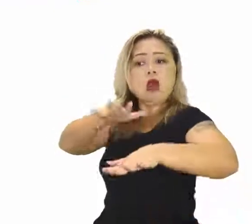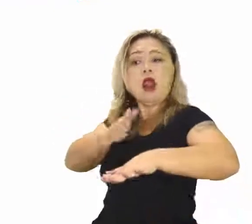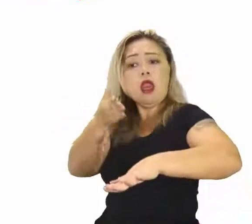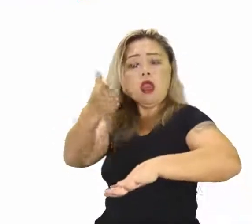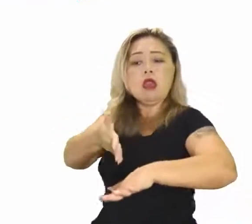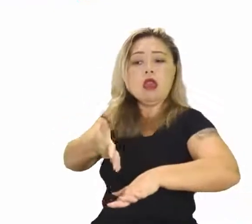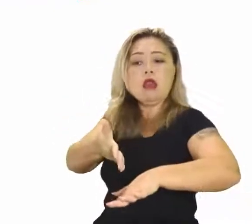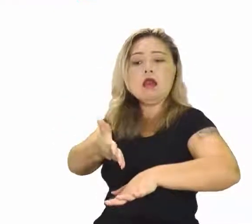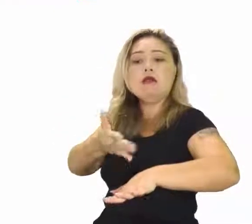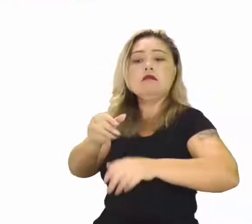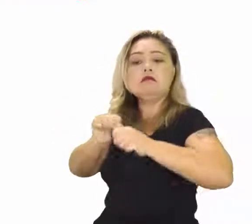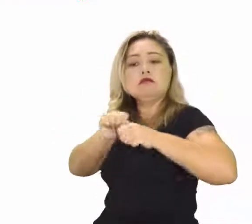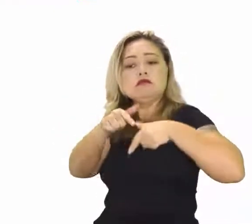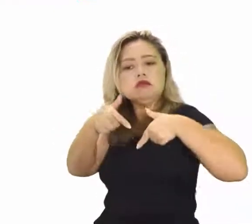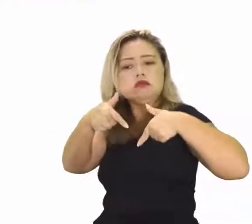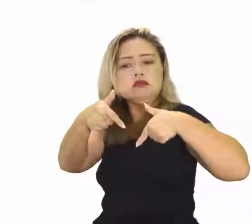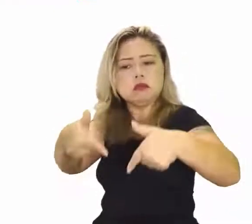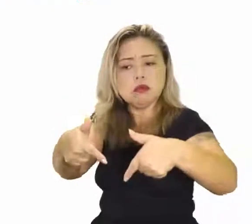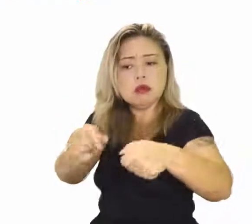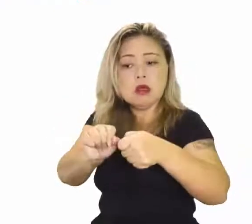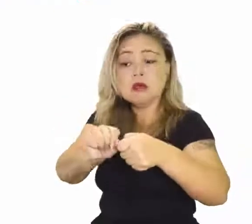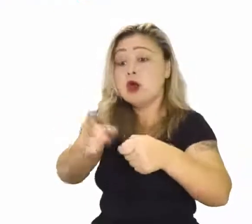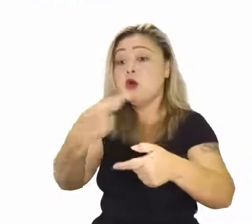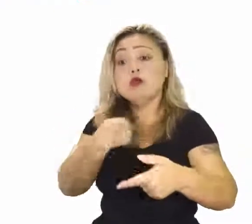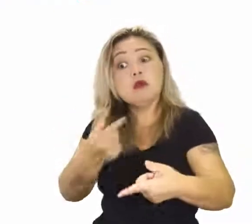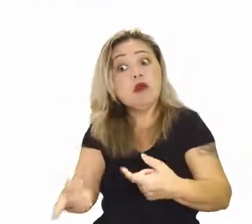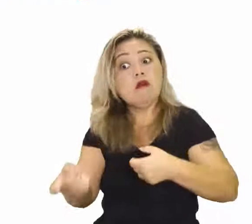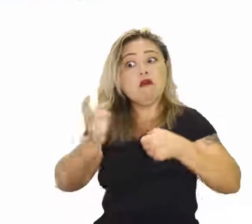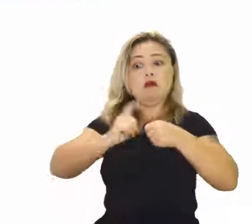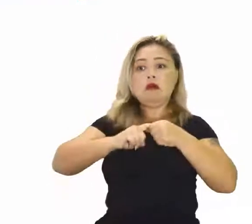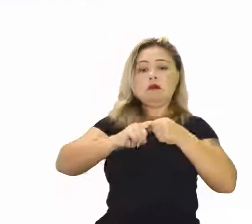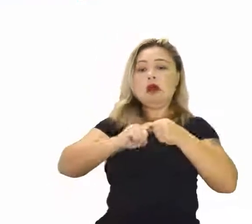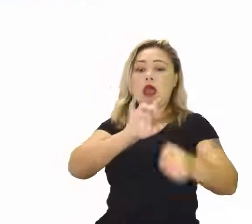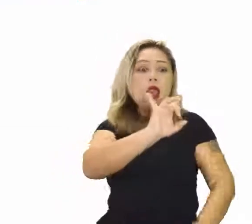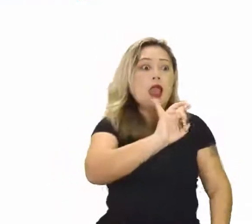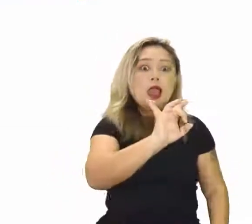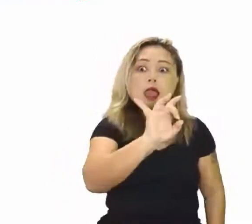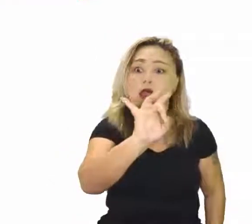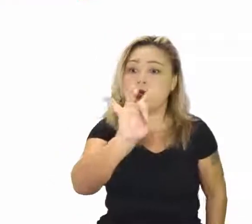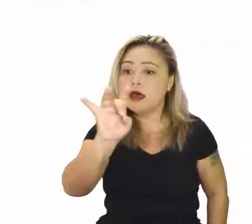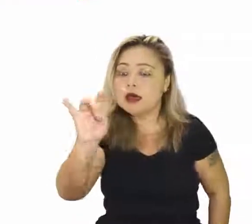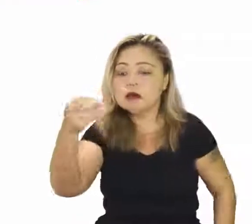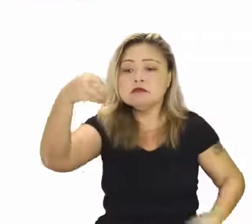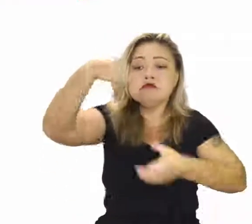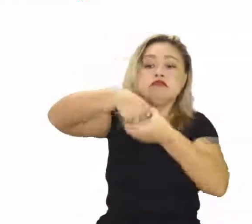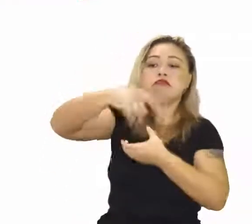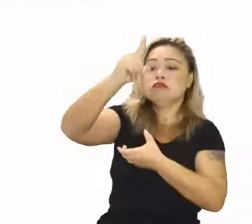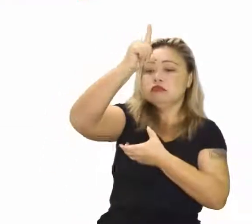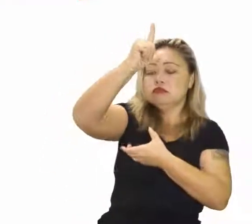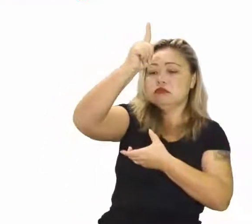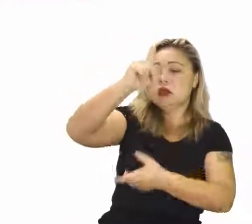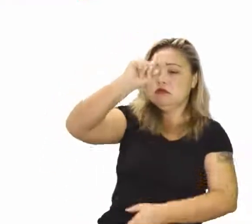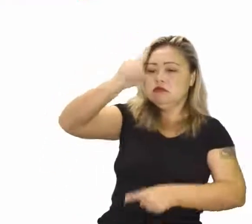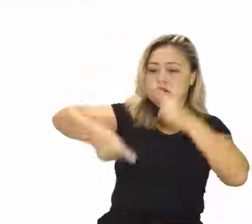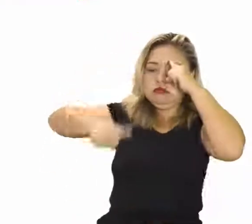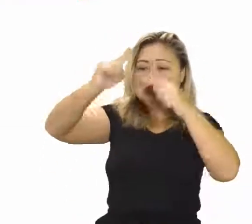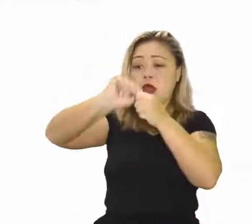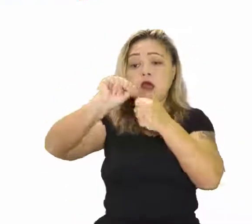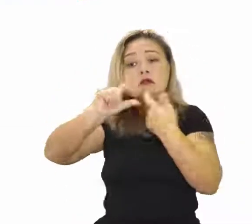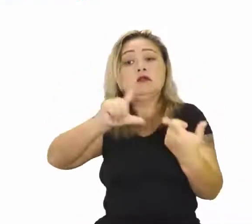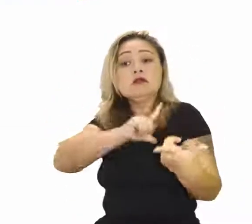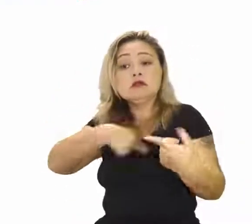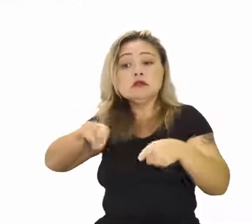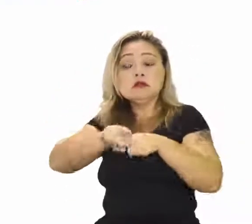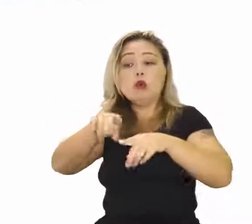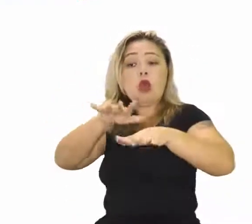Então a população ela não podia recuar. Cada um iria fazer parte desse exército do Terceiro